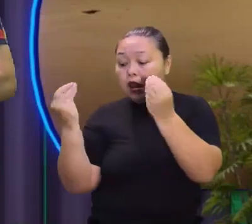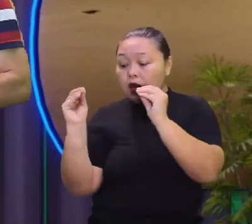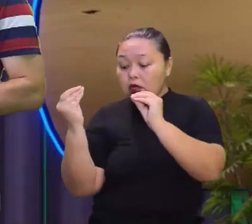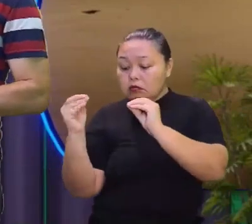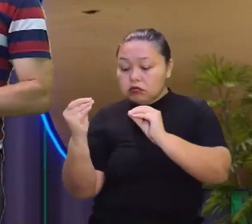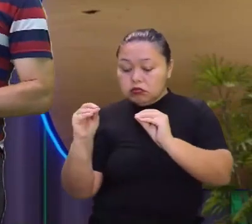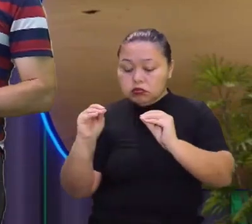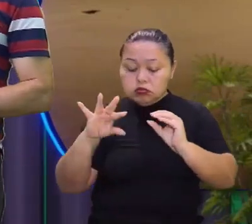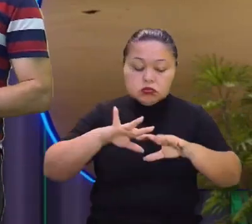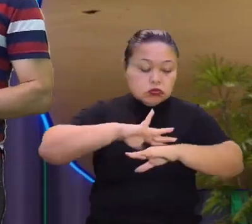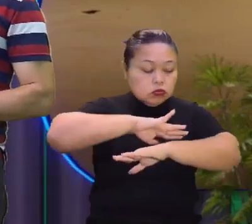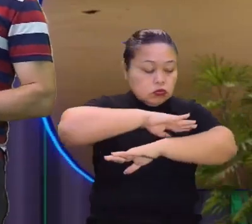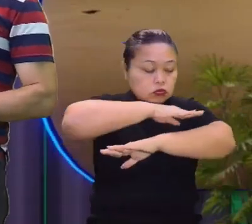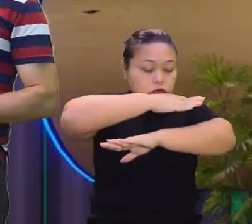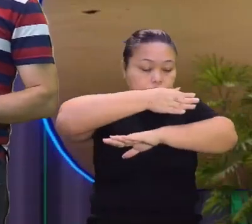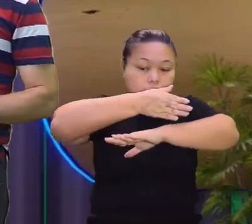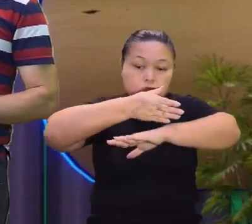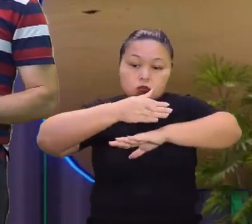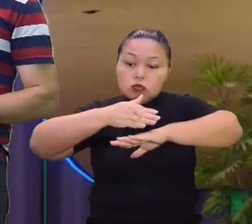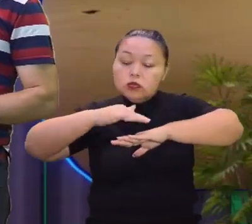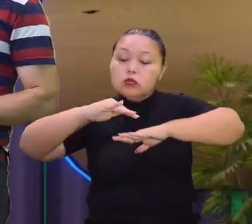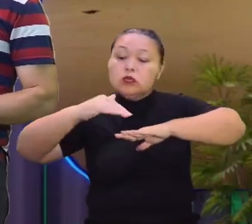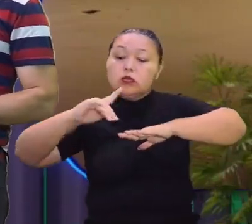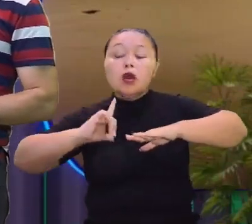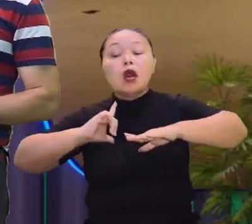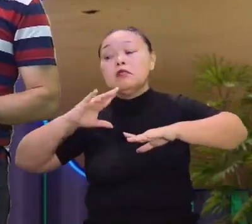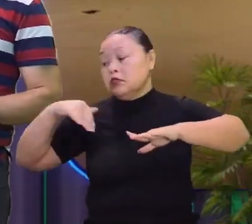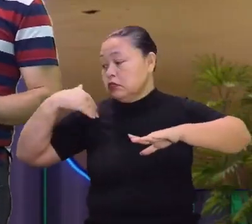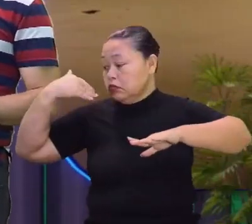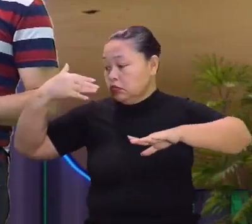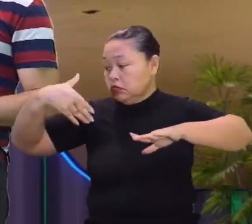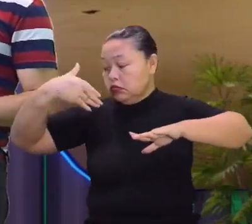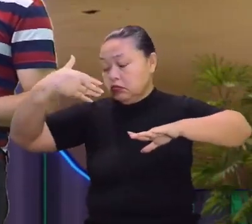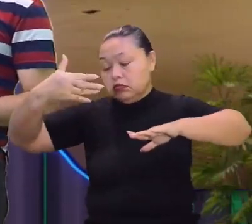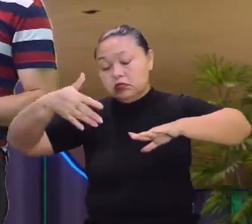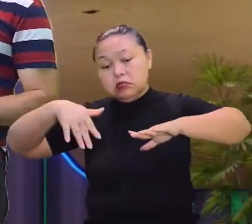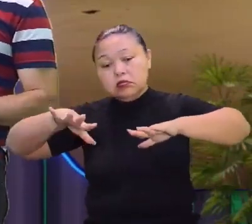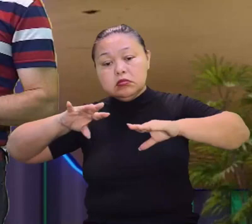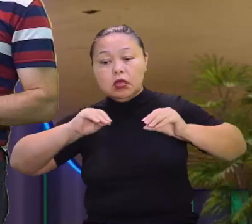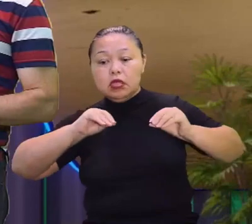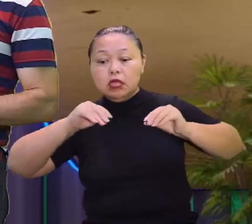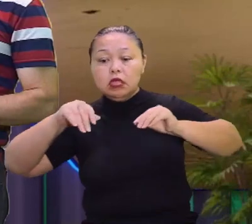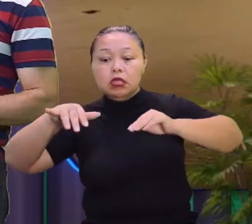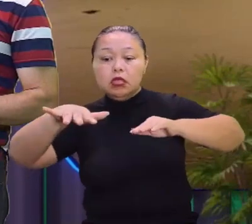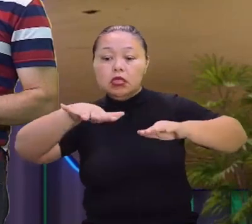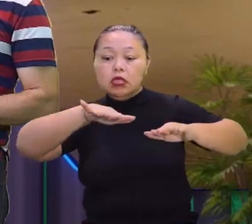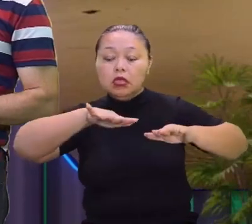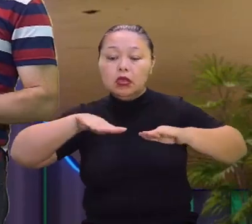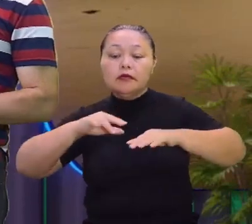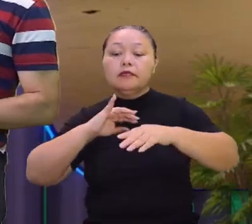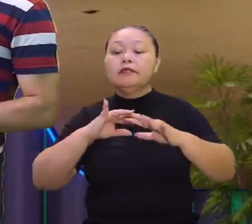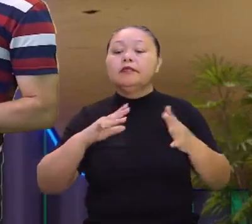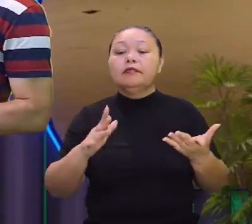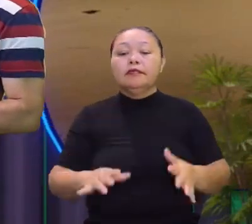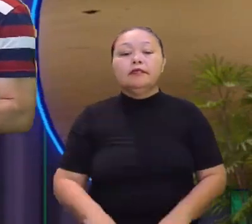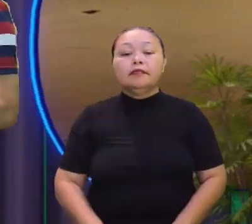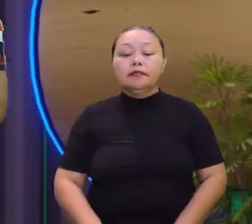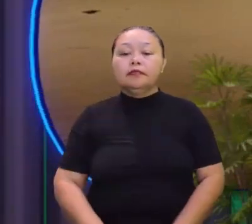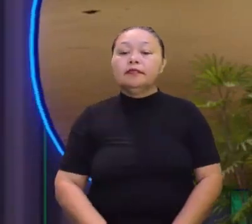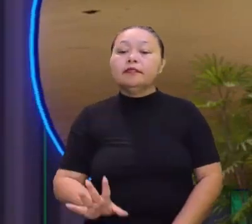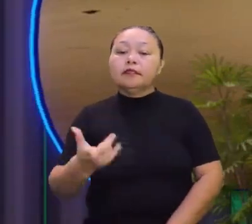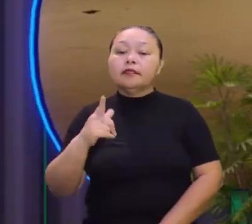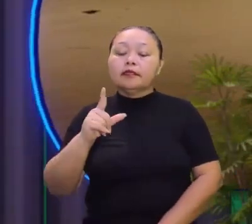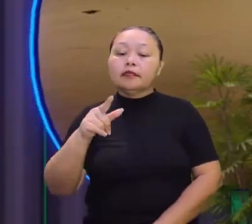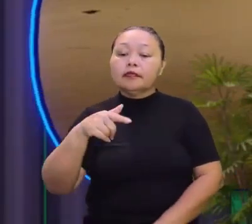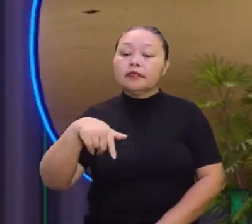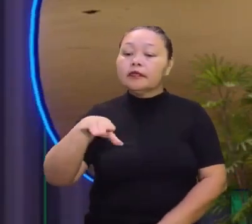terrestre e do próprio relevo, que é resultante desse processo geológico de atuações aqui sobre a Terra. Só para o aluno